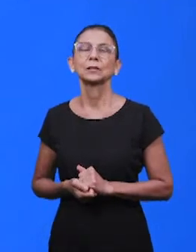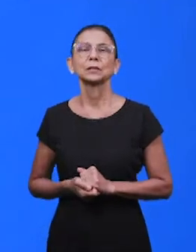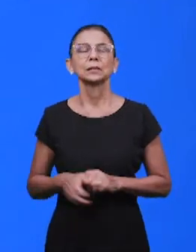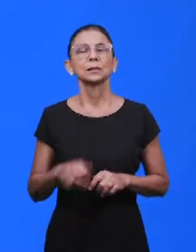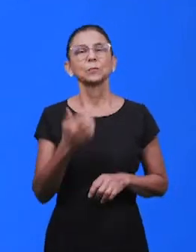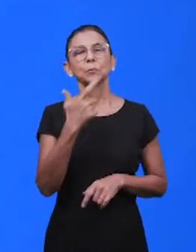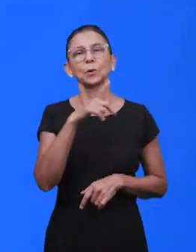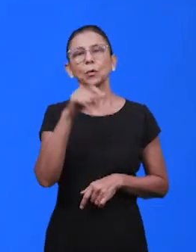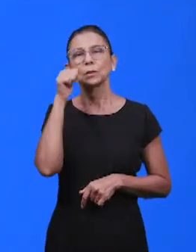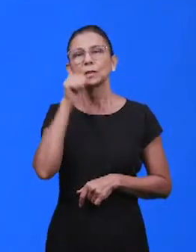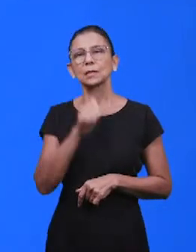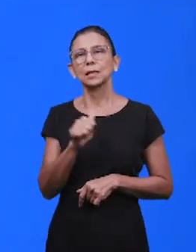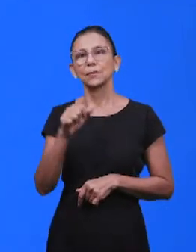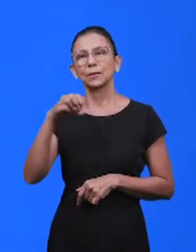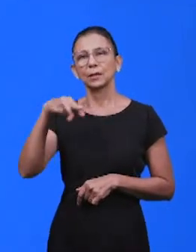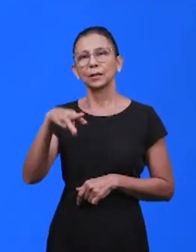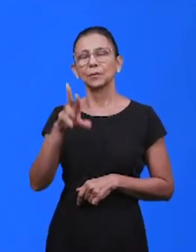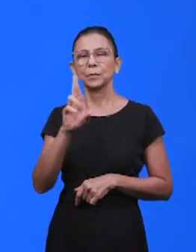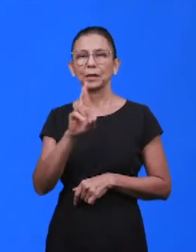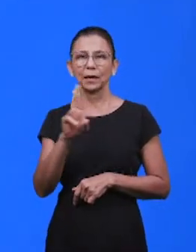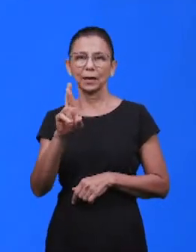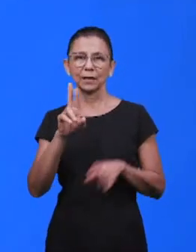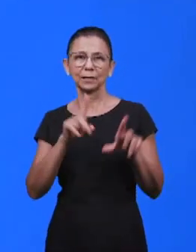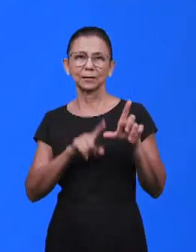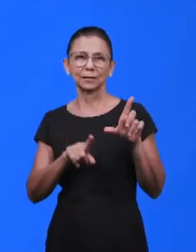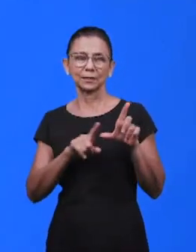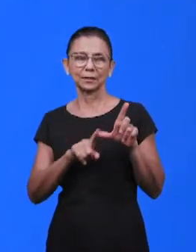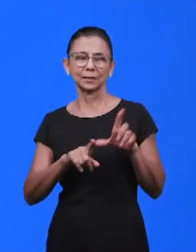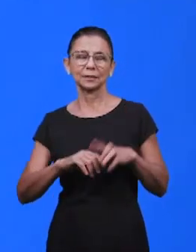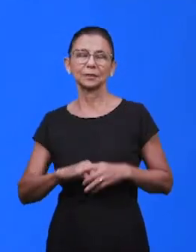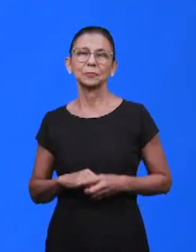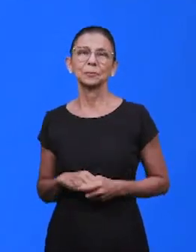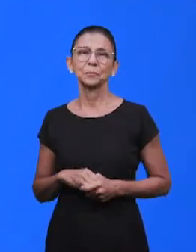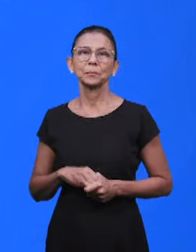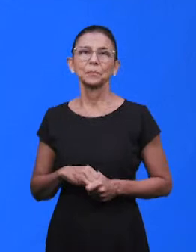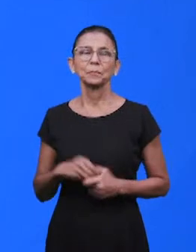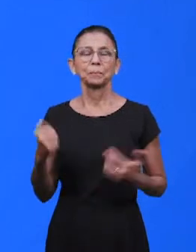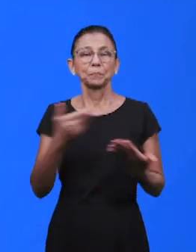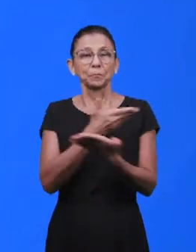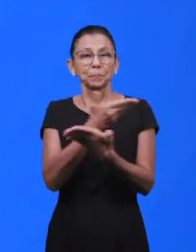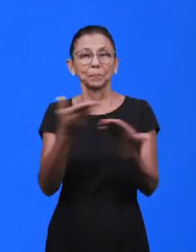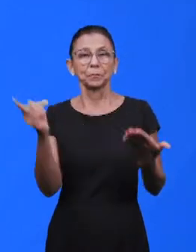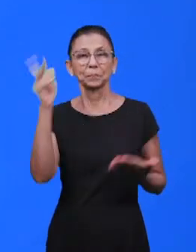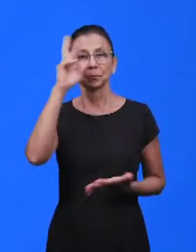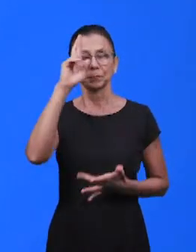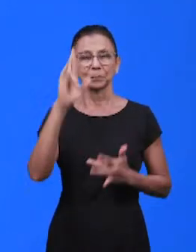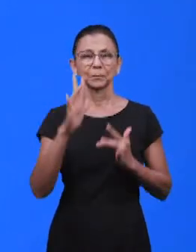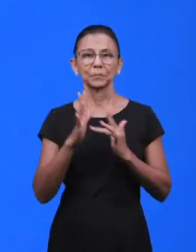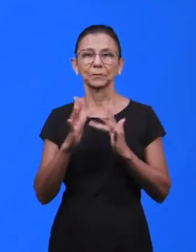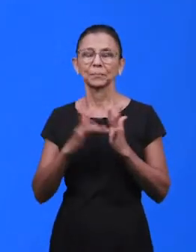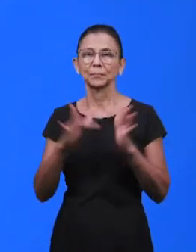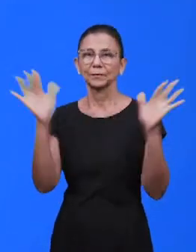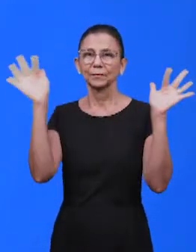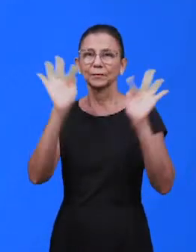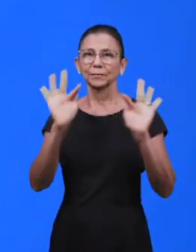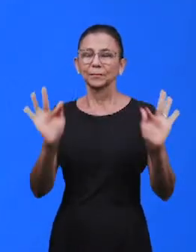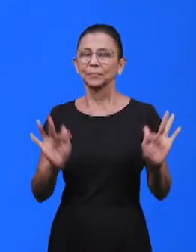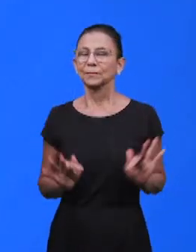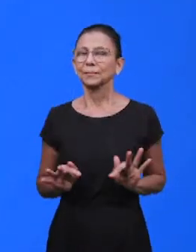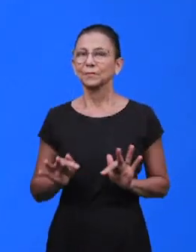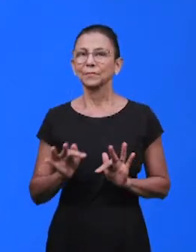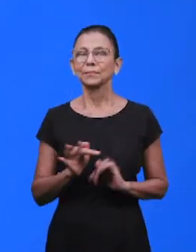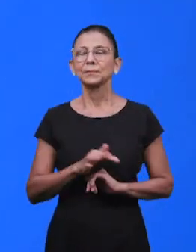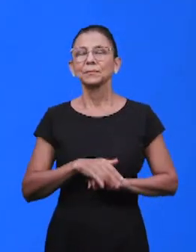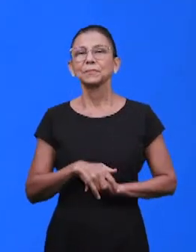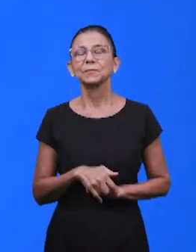Então, Deus abençoe. Eu saúdo com a paz do Senhor, fico muito feliz em ver essa resposta. O pastor de